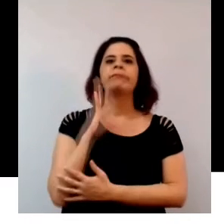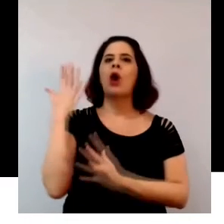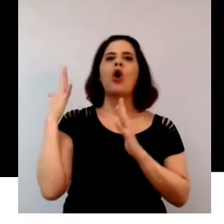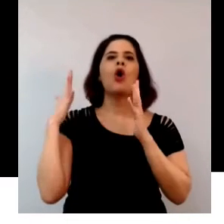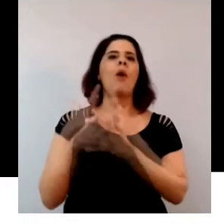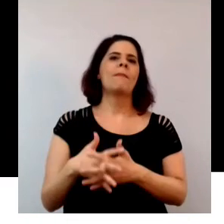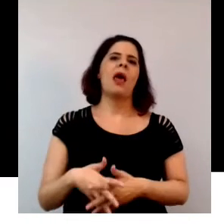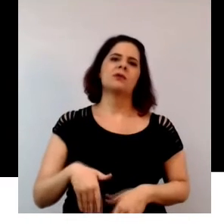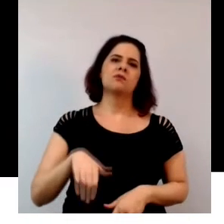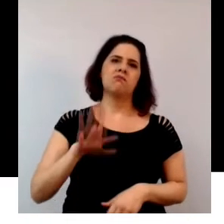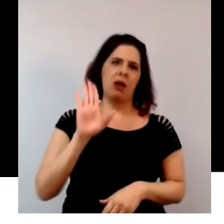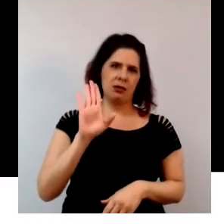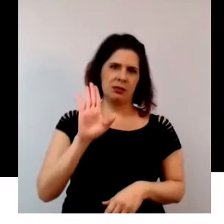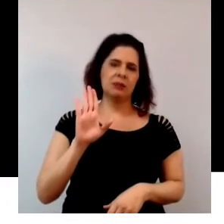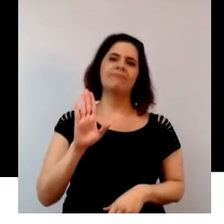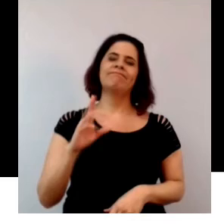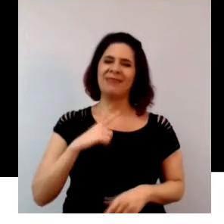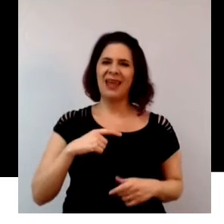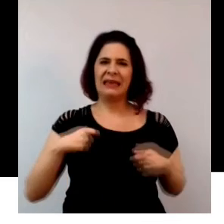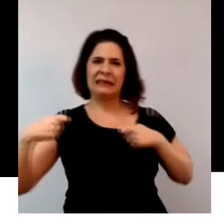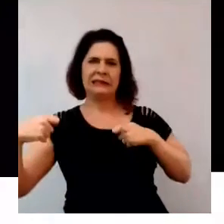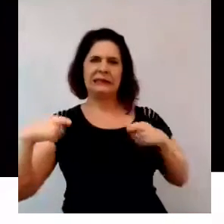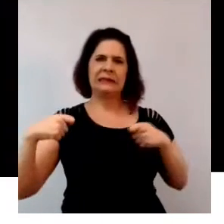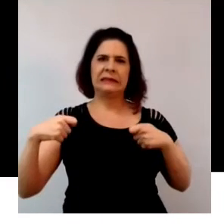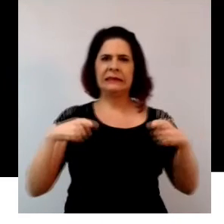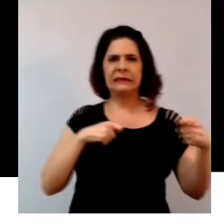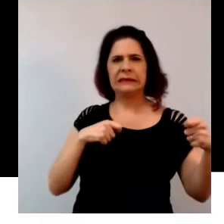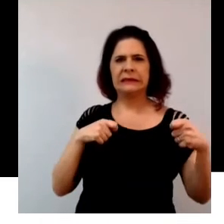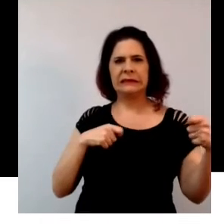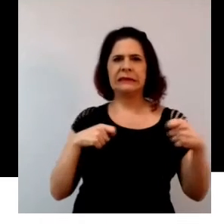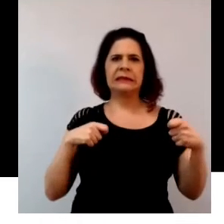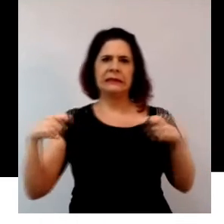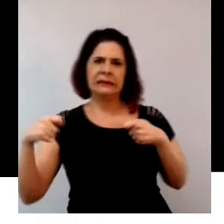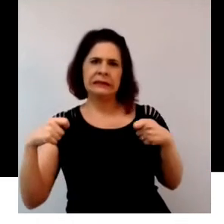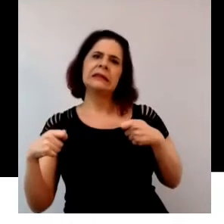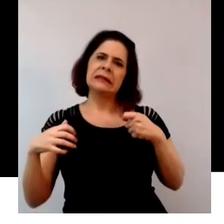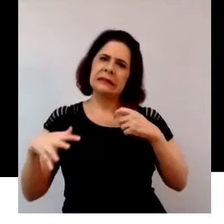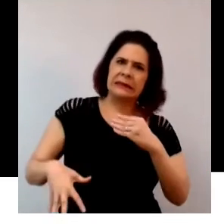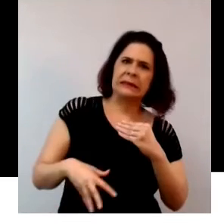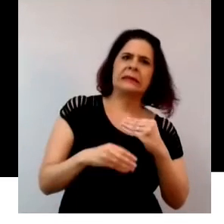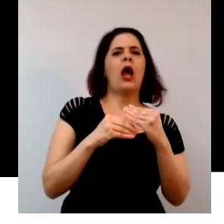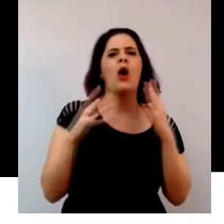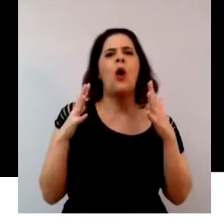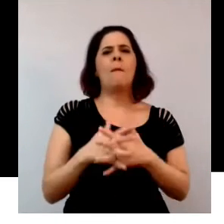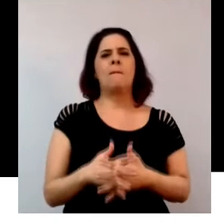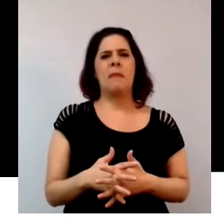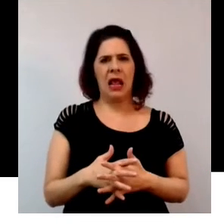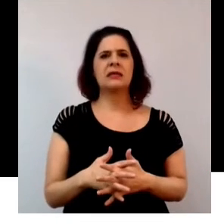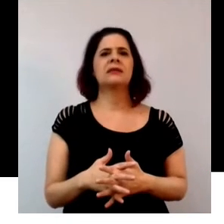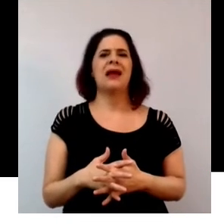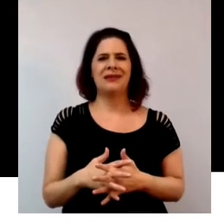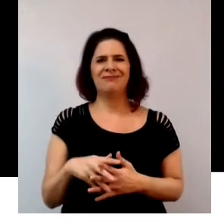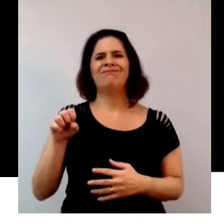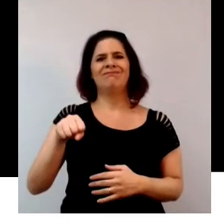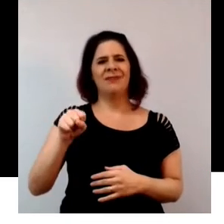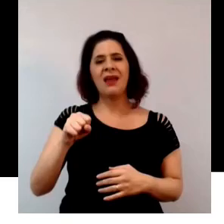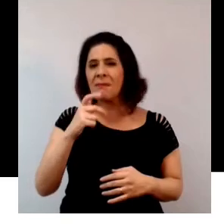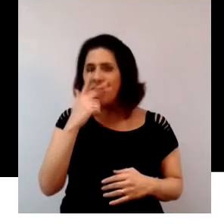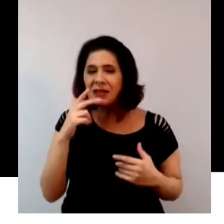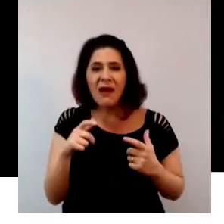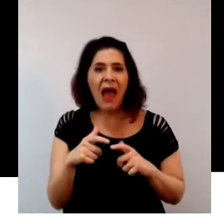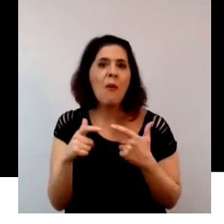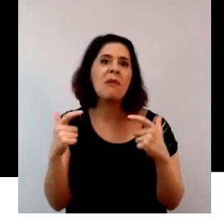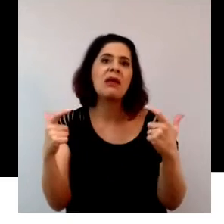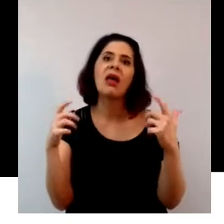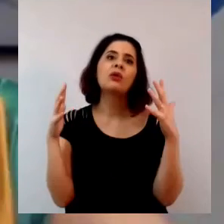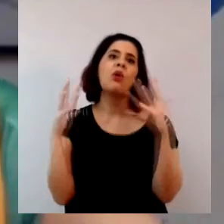raciais, elas adicionam outra camada de complexidade. Então a gente só vai crescendo em complexidade ou em percepção